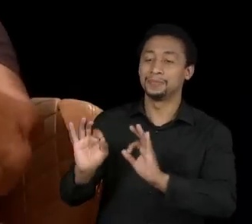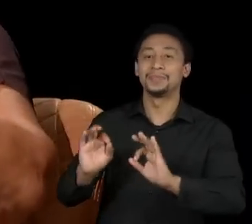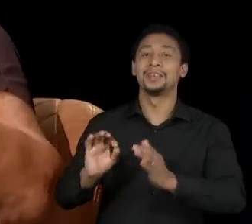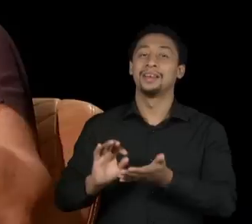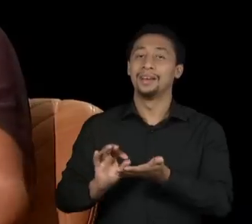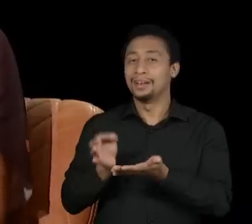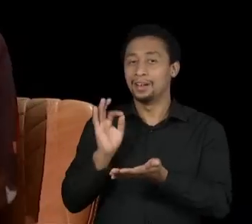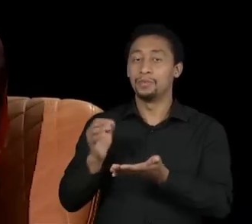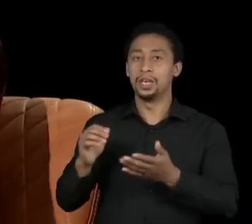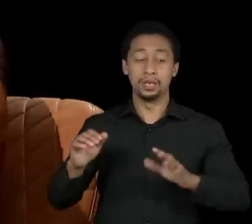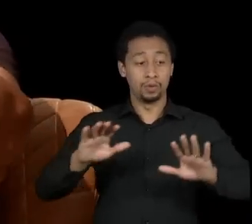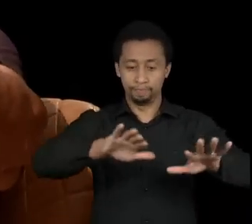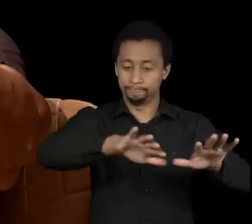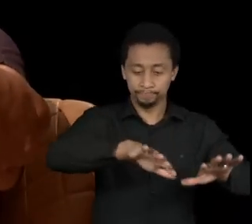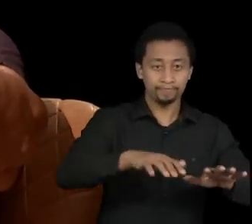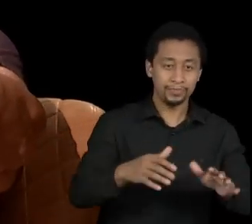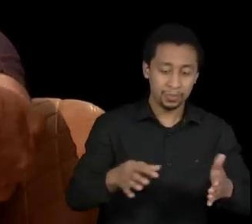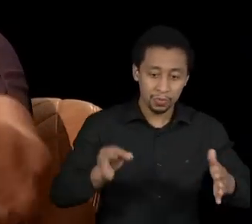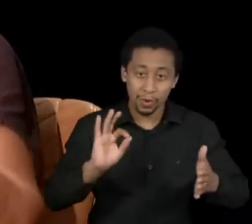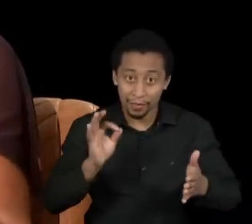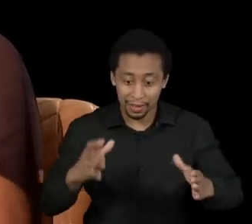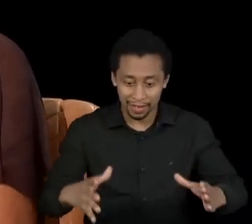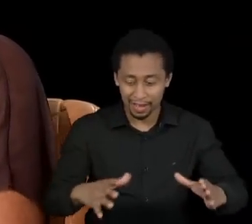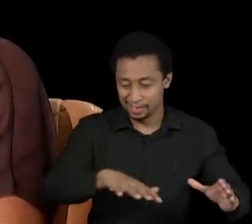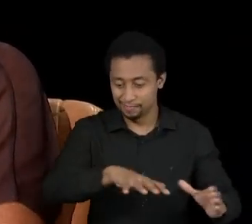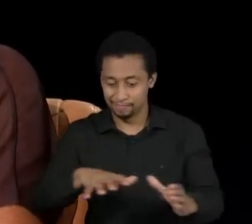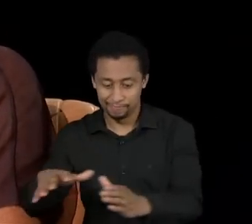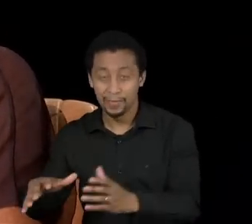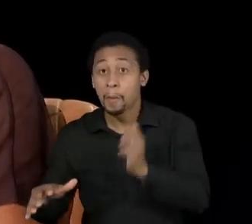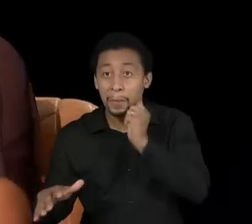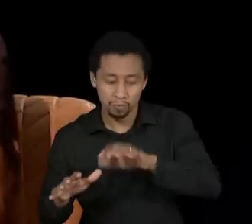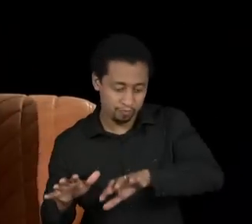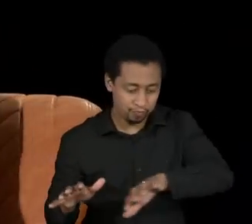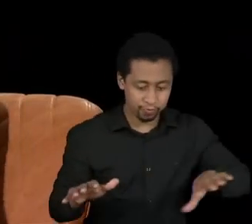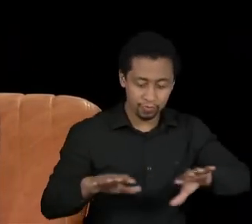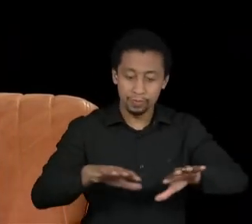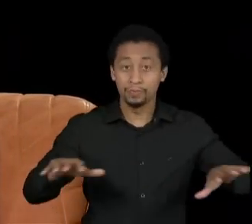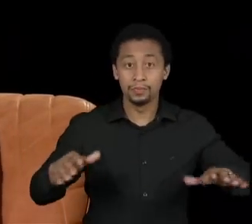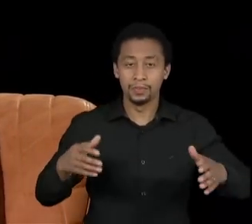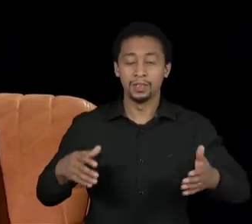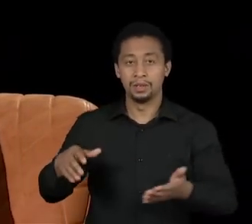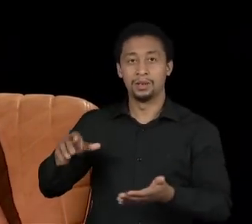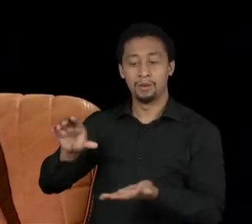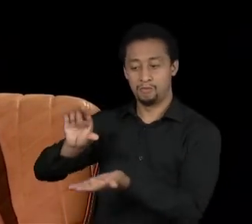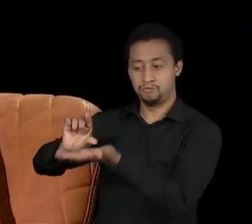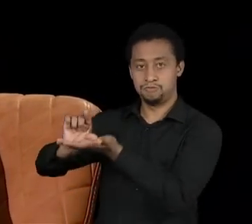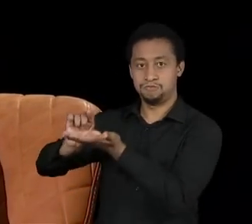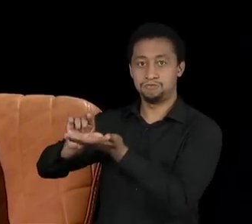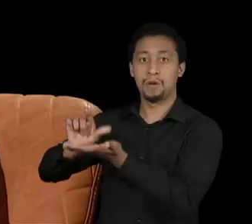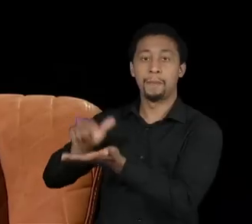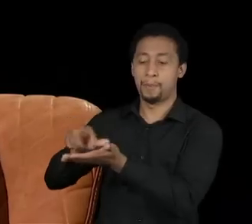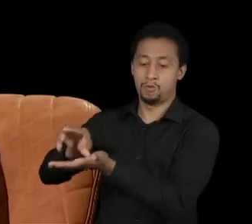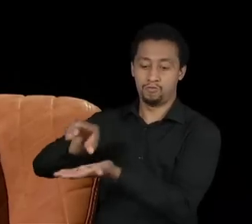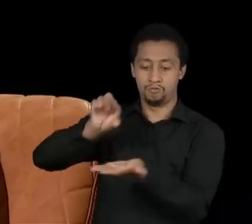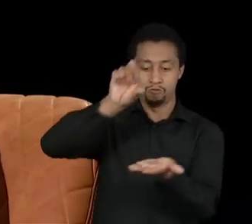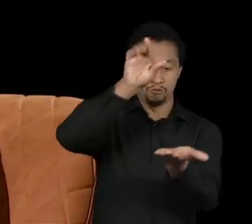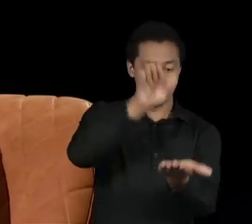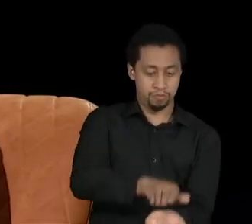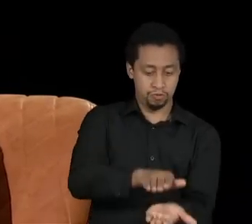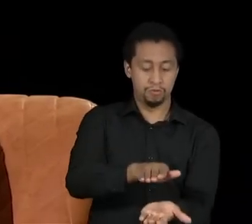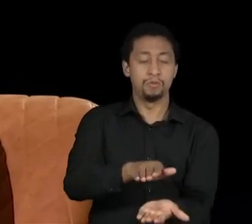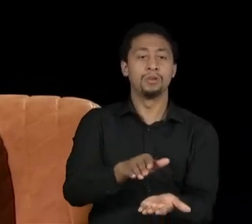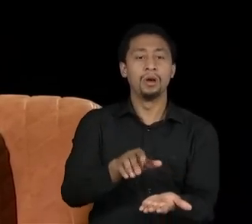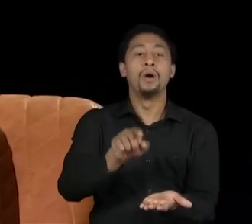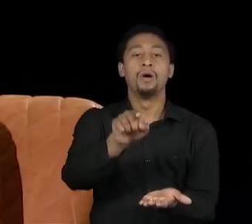mesa do café assim, um roteiro dessa grossura. Ele falou, eu quero que você faça o Oswaldo.